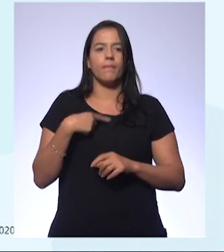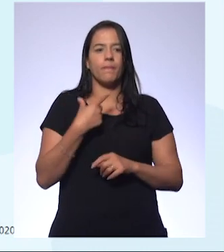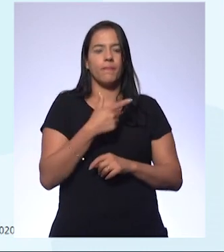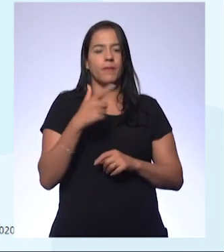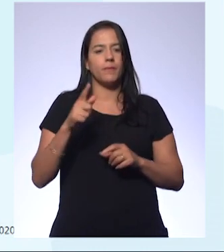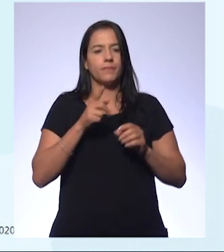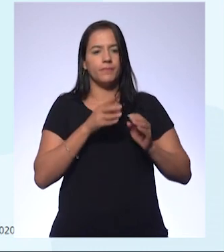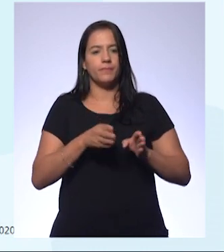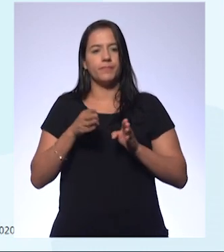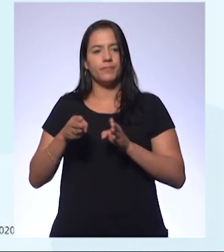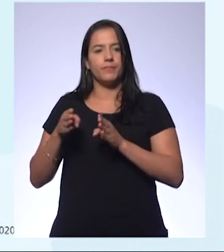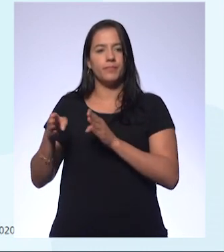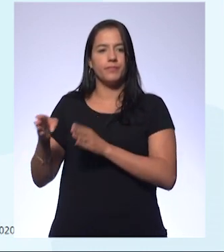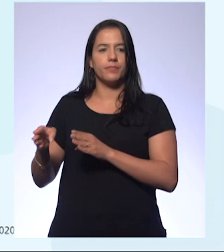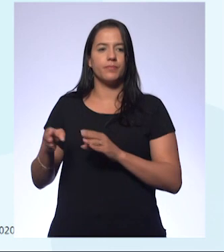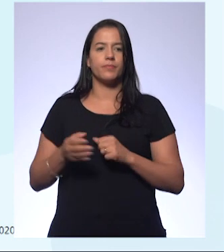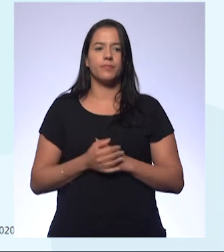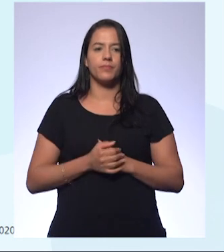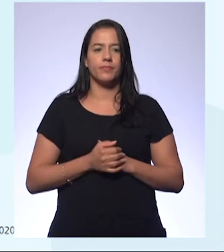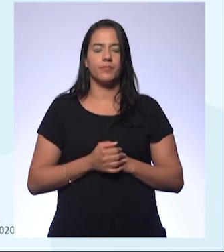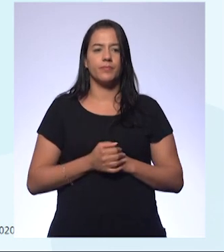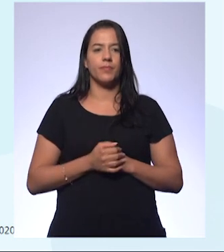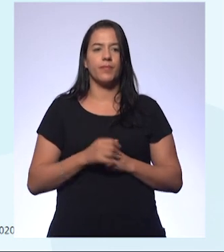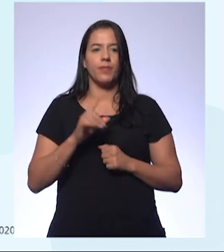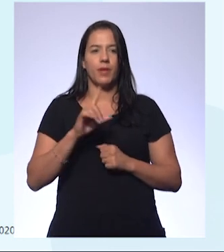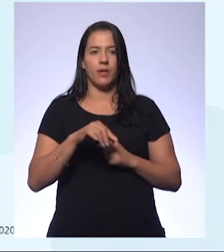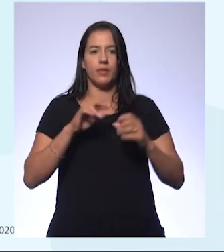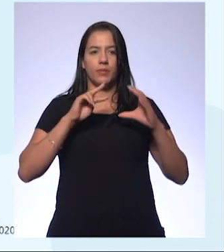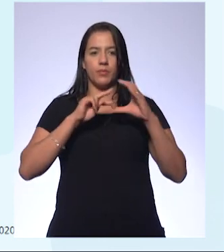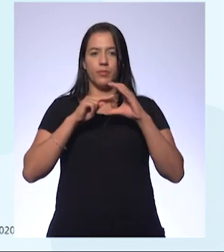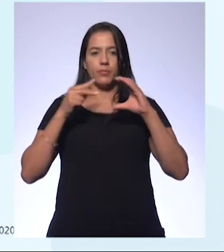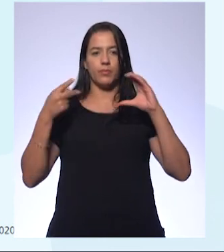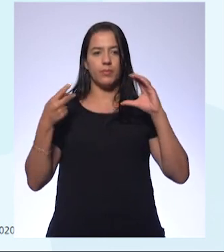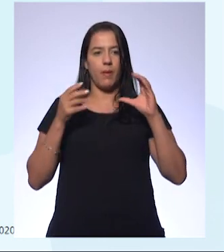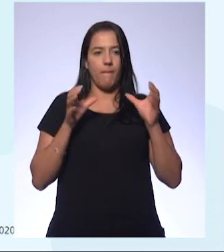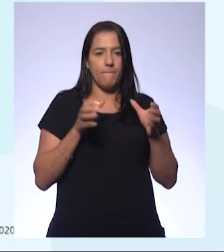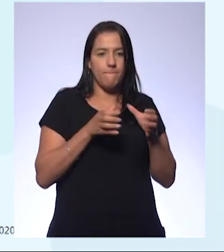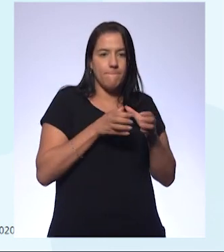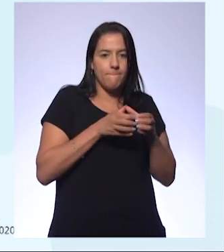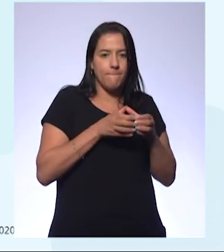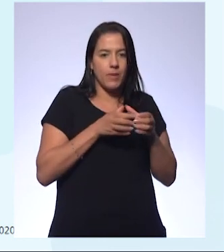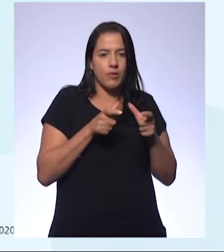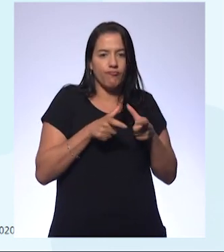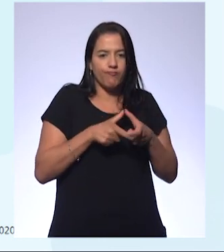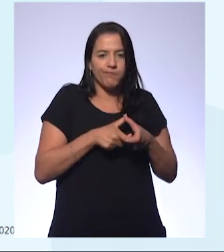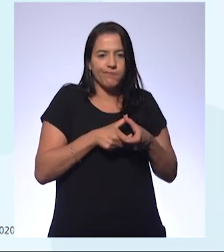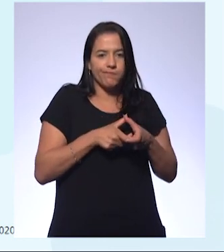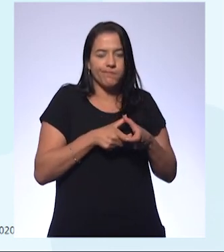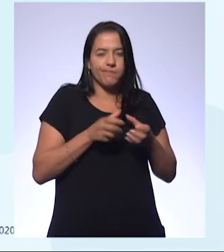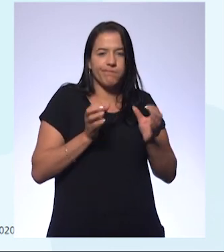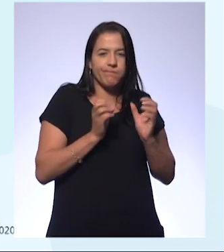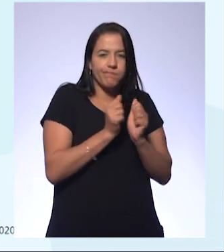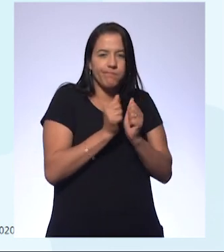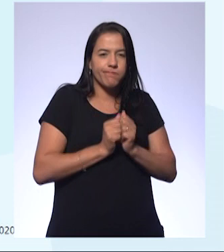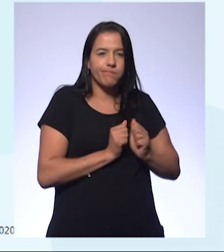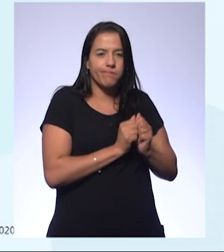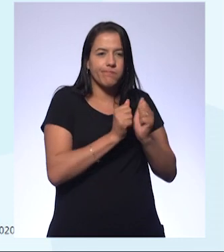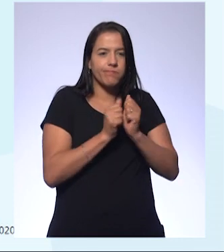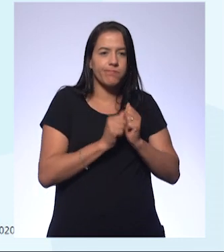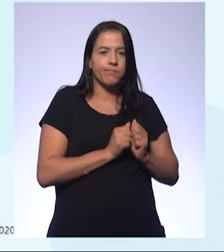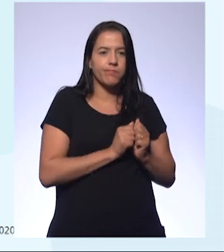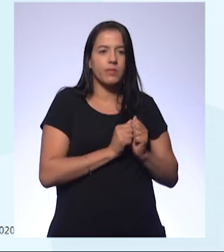né, que é justamente ali onde os cromossomos estão mais condensados, você consegue